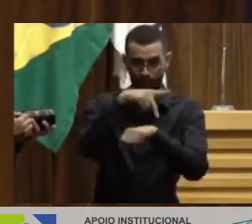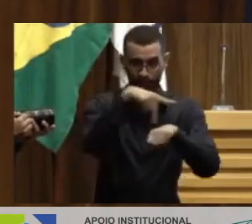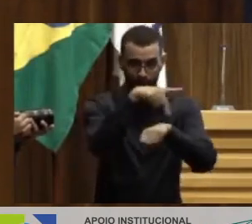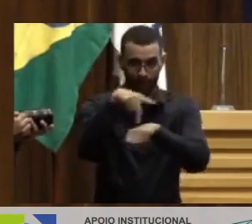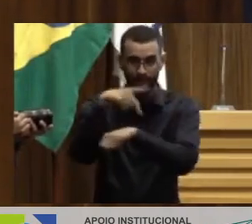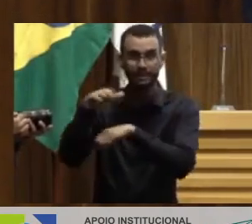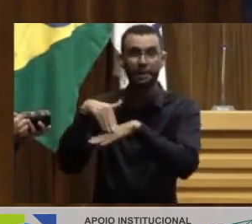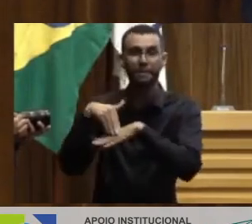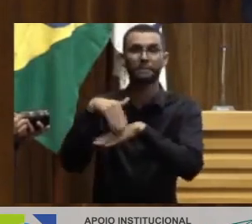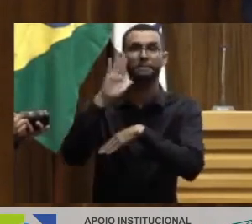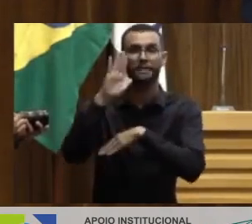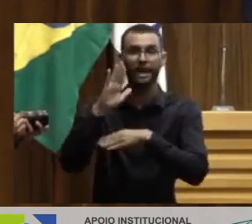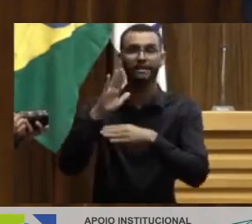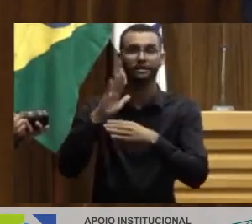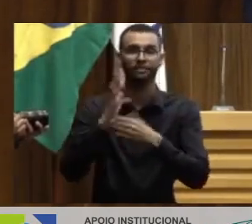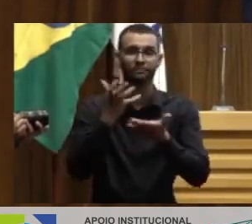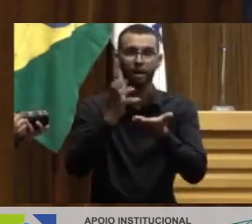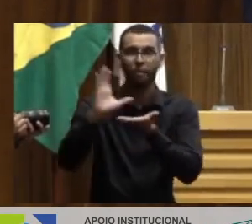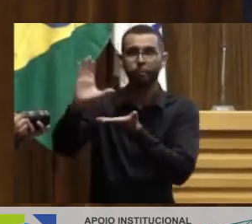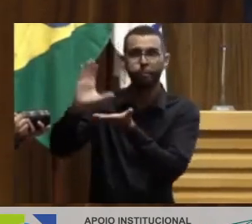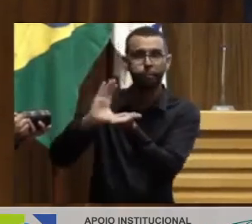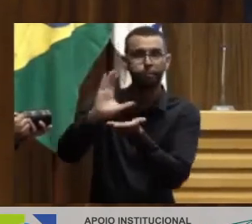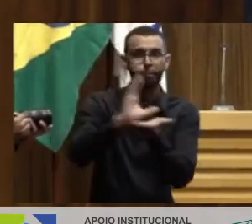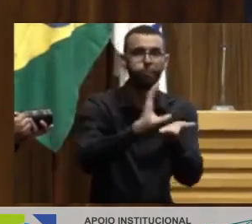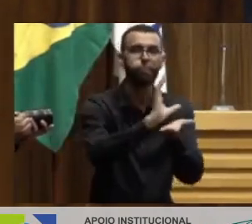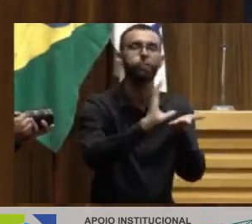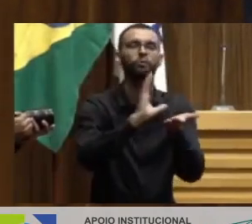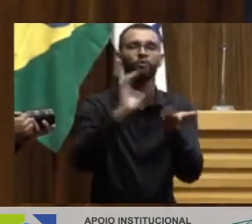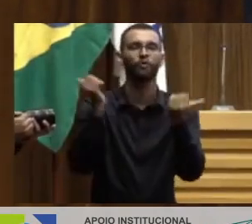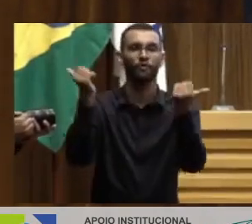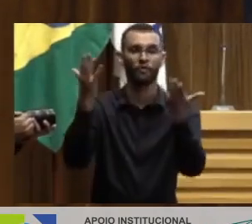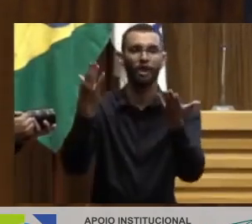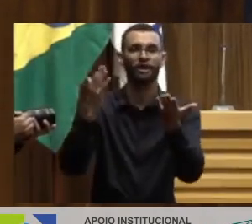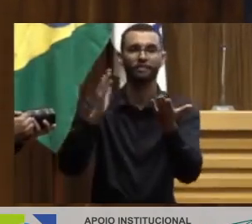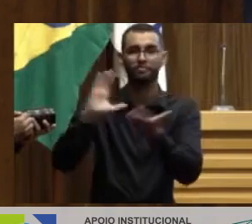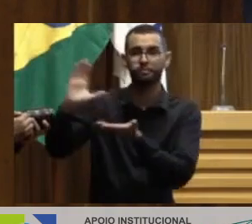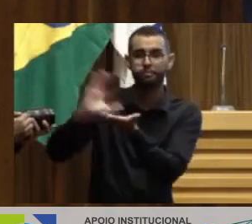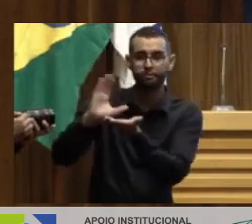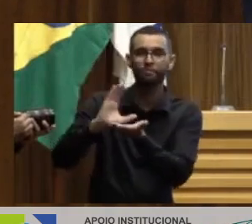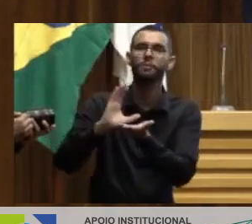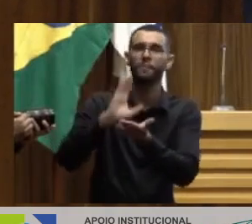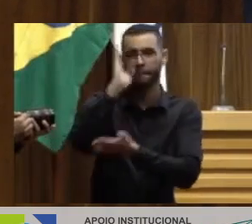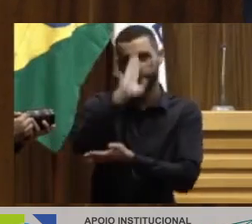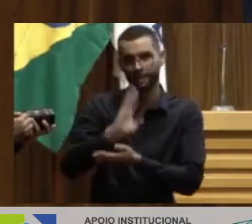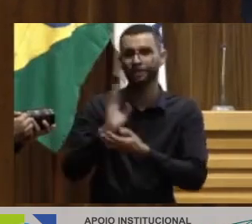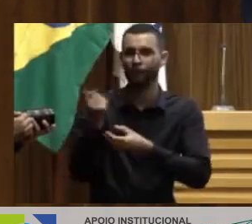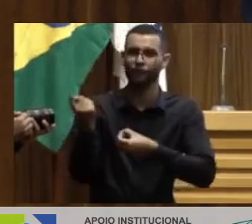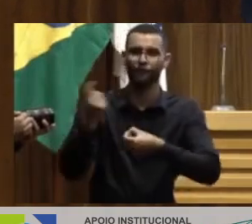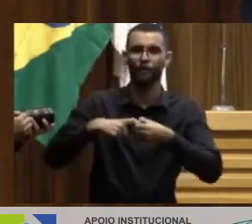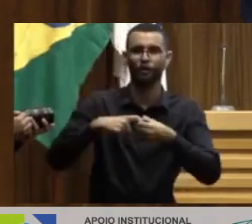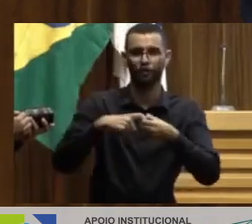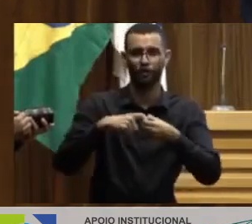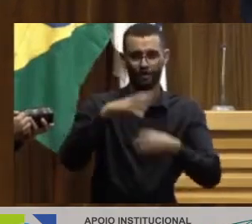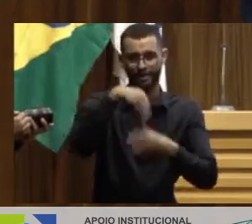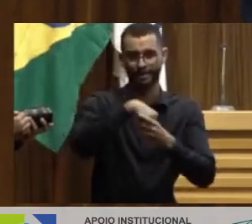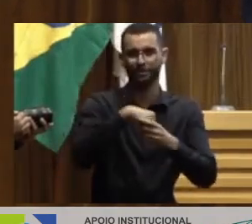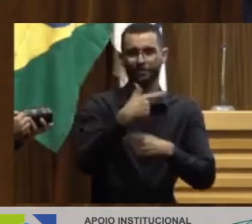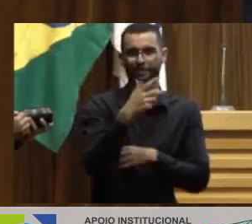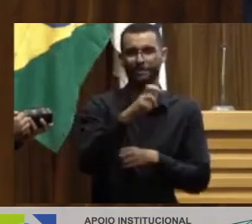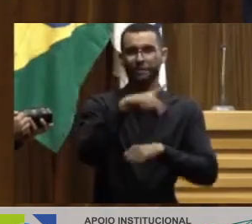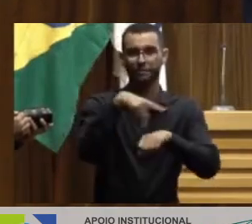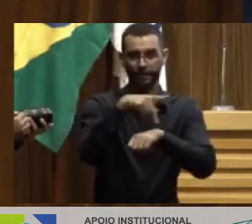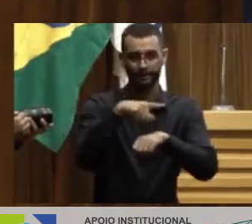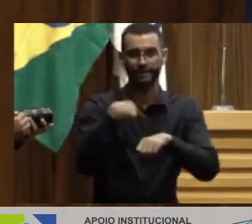atraem investimento externo direto, o Brasil voltou para os 25. Então, nós estávamos